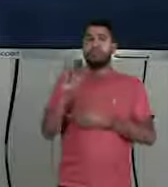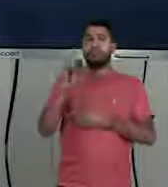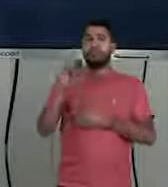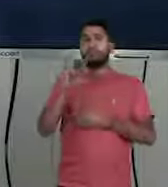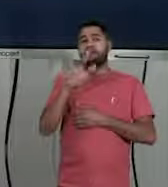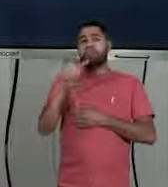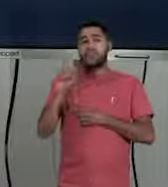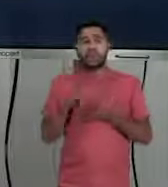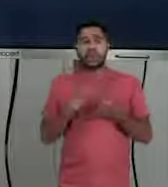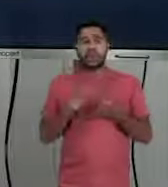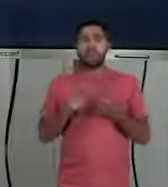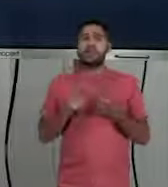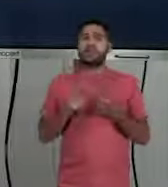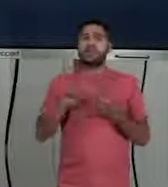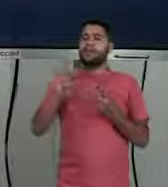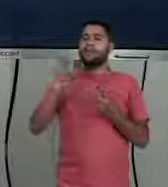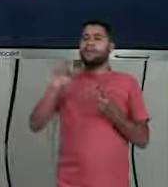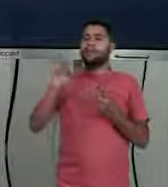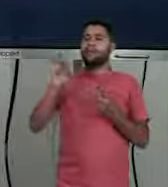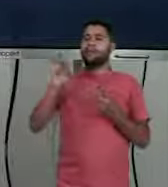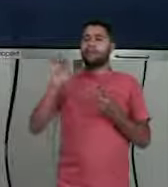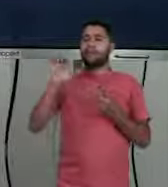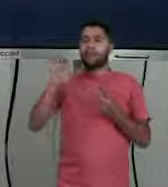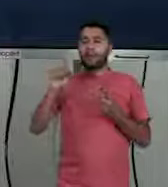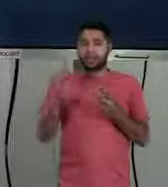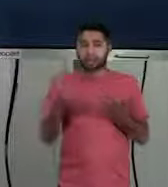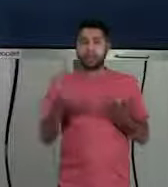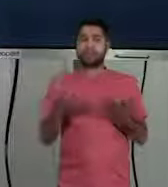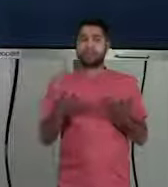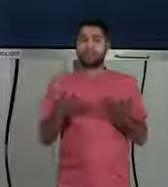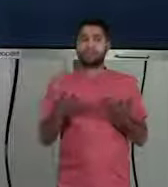por baterias, que são ditos geradores de energia, né?